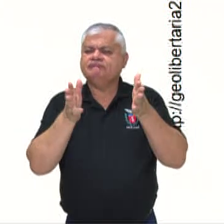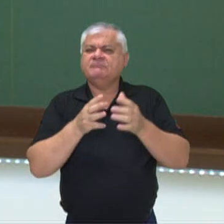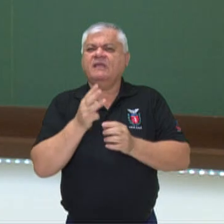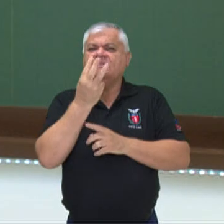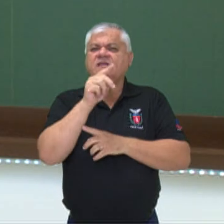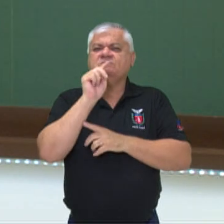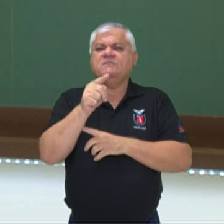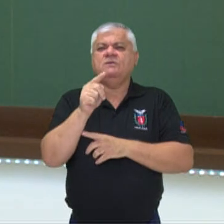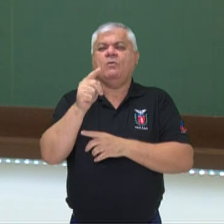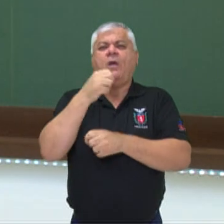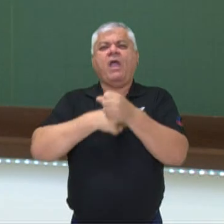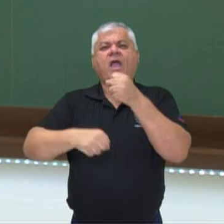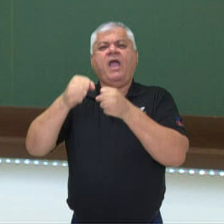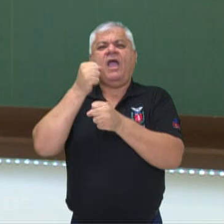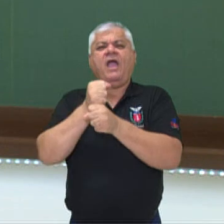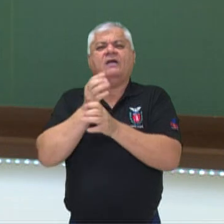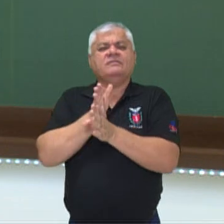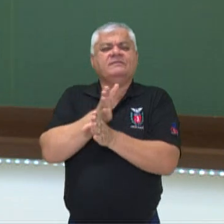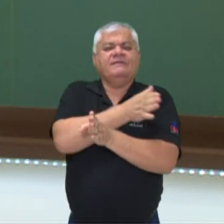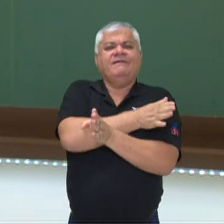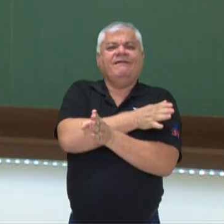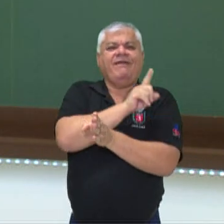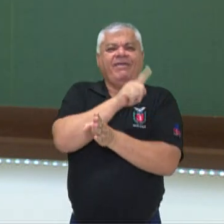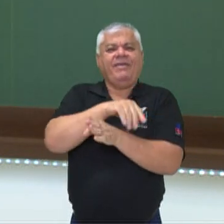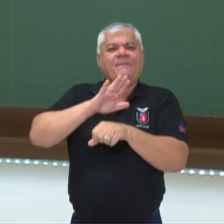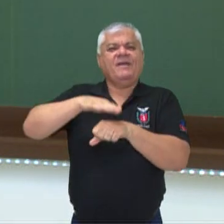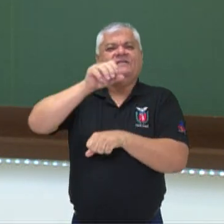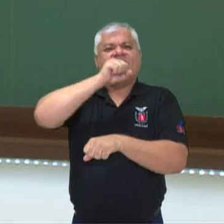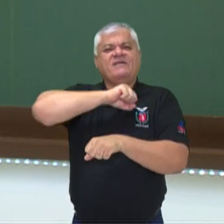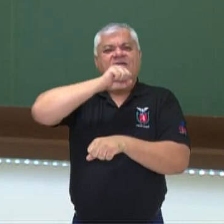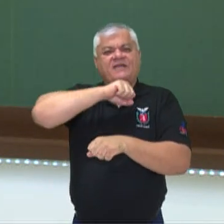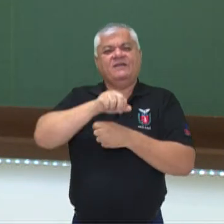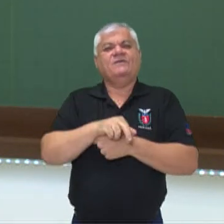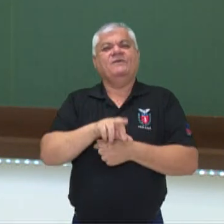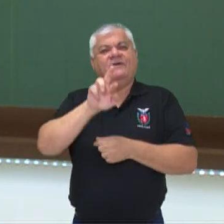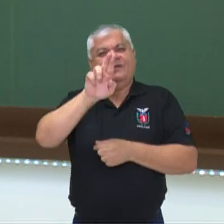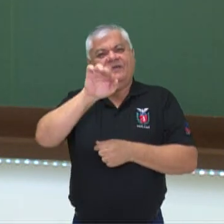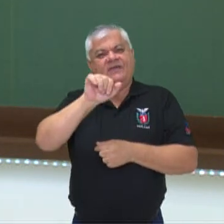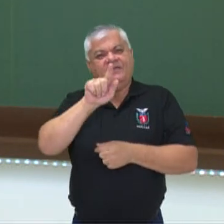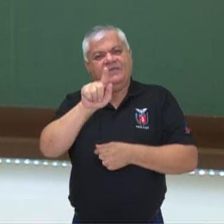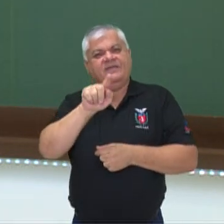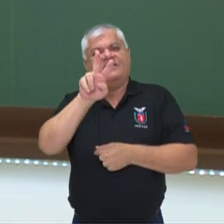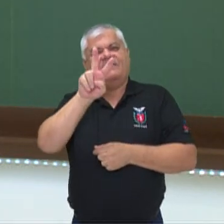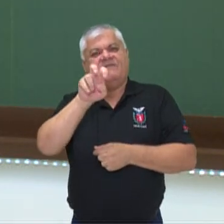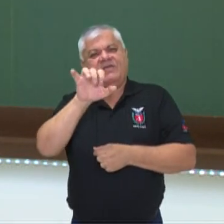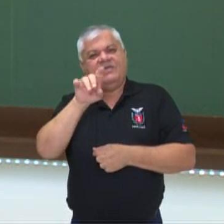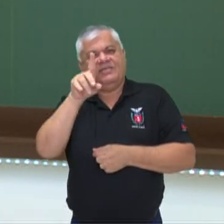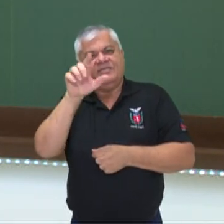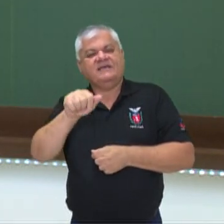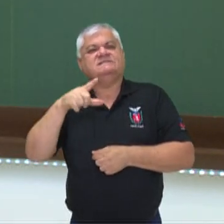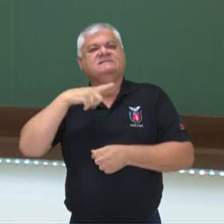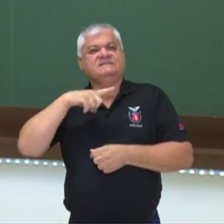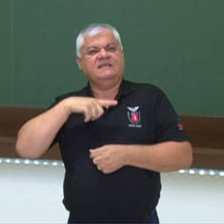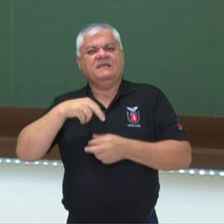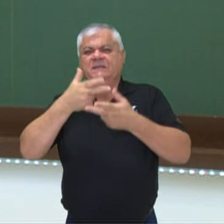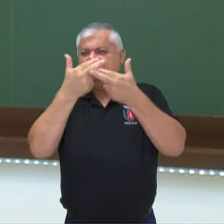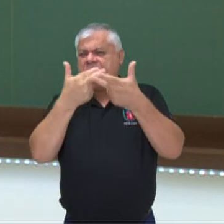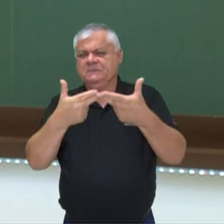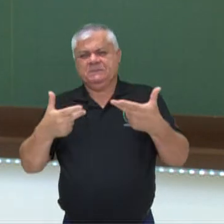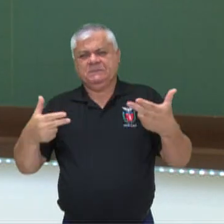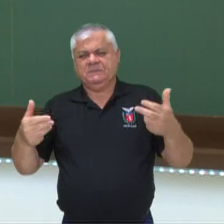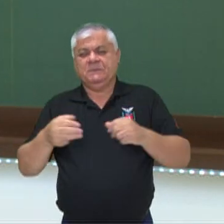texto sagrado escrito mais antigo da humanidade é o Rig Vedas, onde estão os Vedas, Sutras, Mantras,